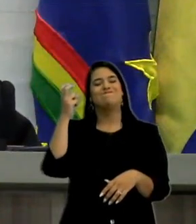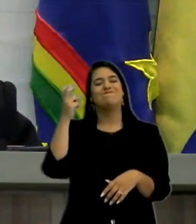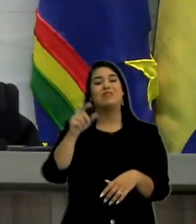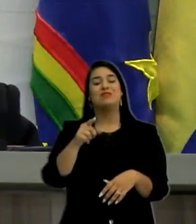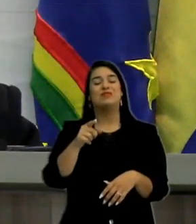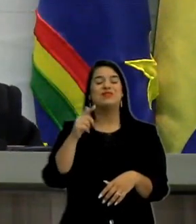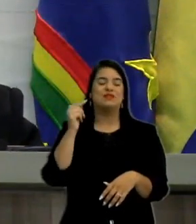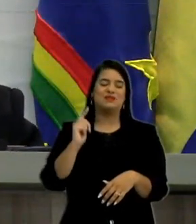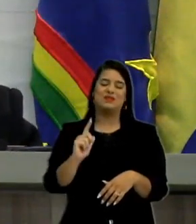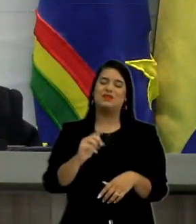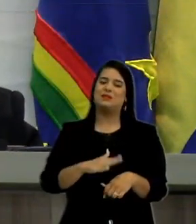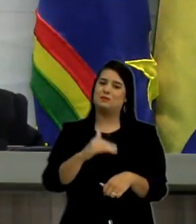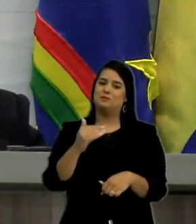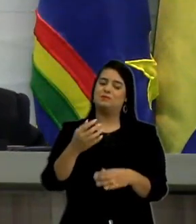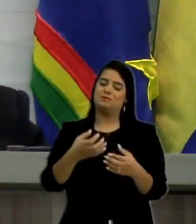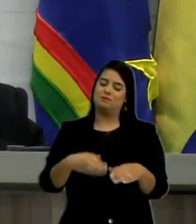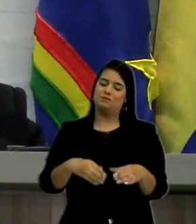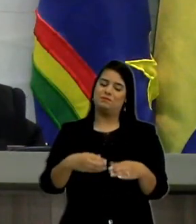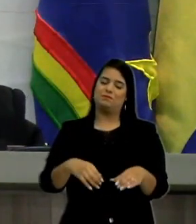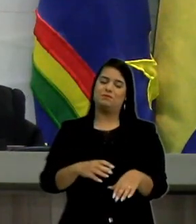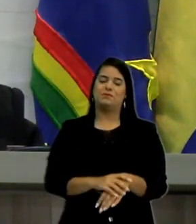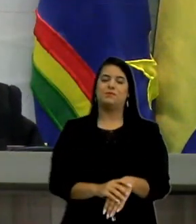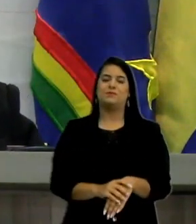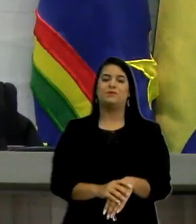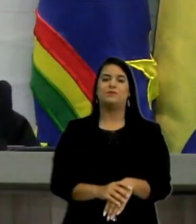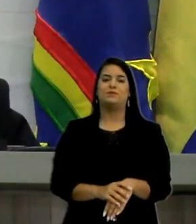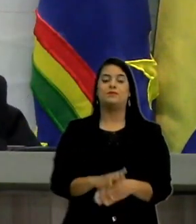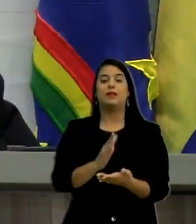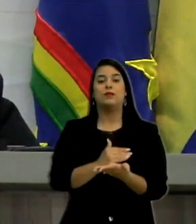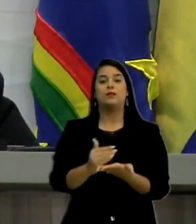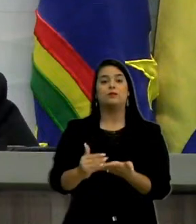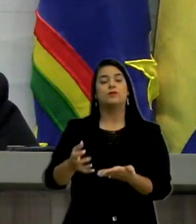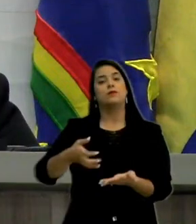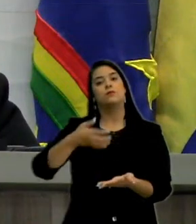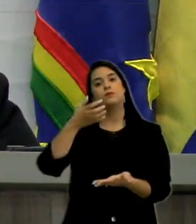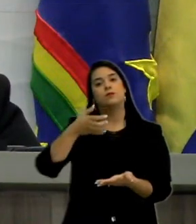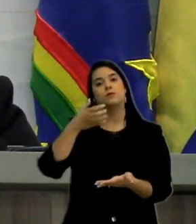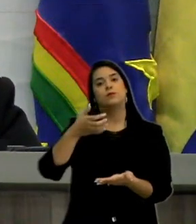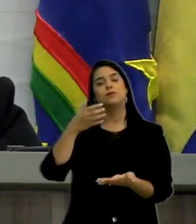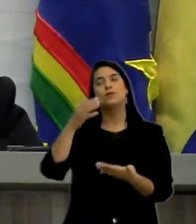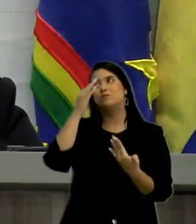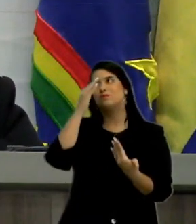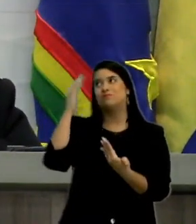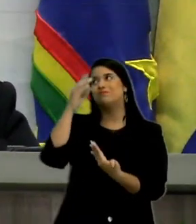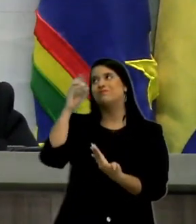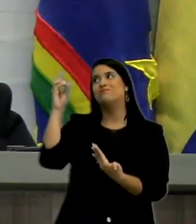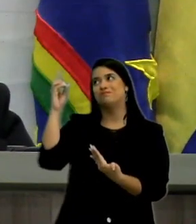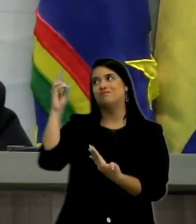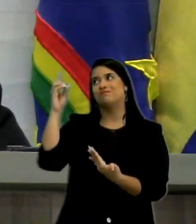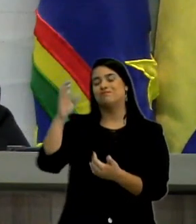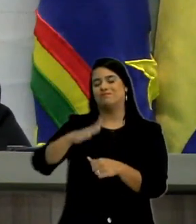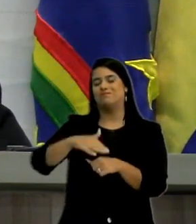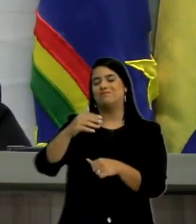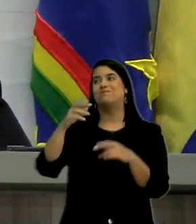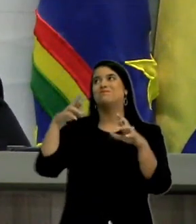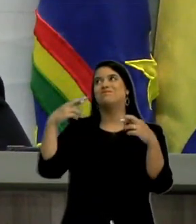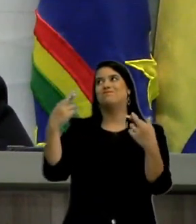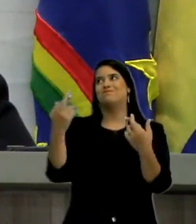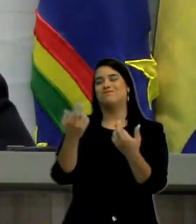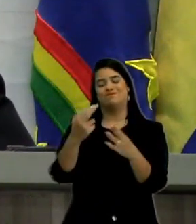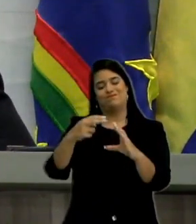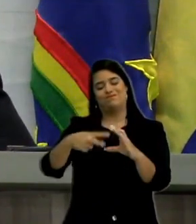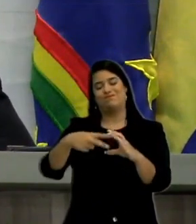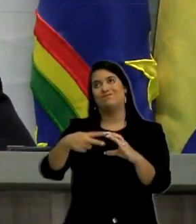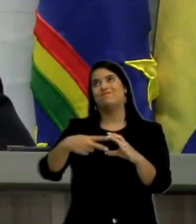passar em outros concursos também. E quero iniciar as minhas palavras hoje agradecendo a Deus, né, por mais uma reunião nessa Casa